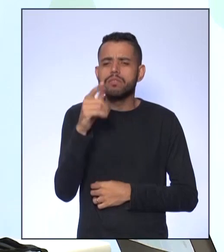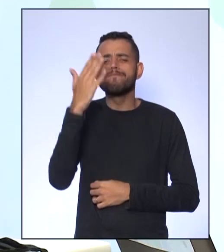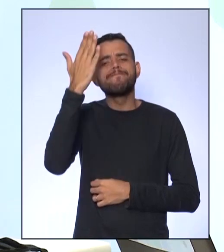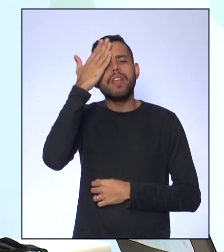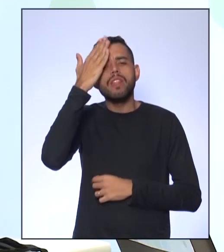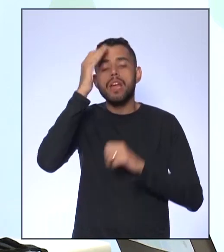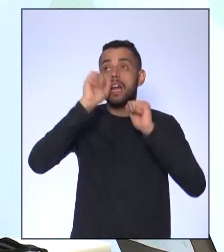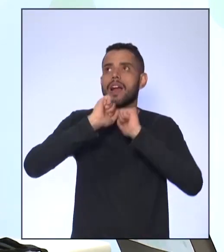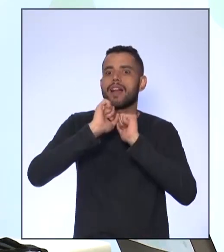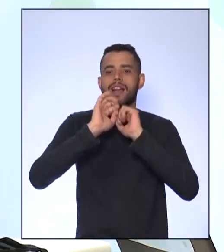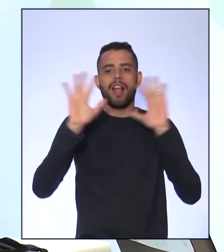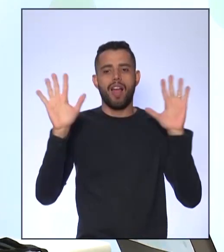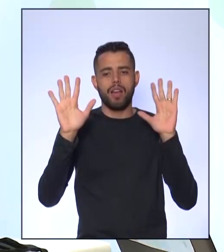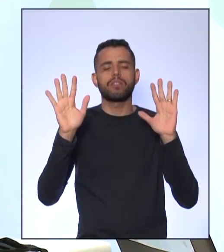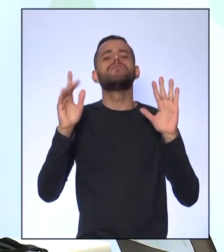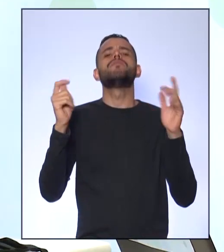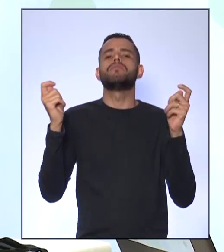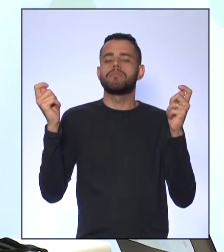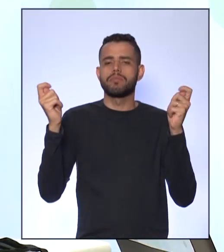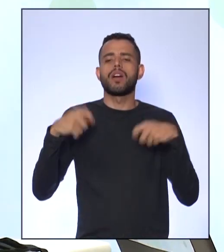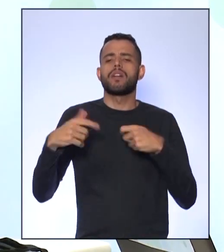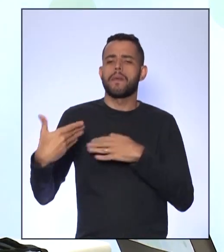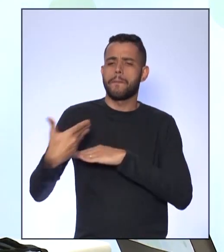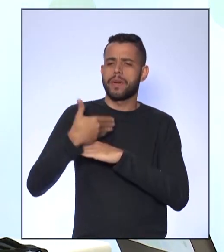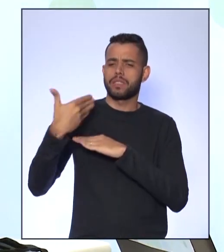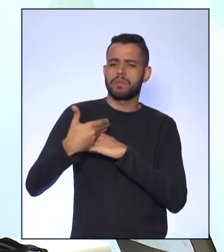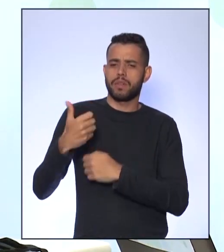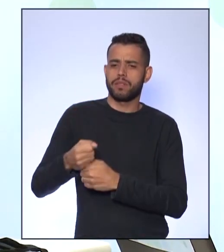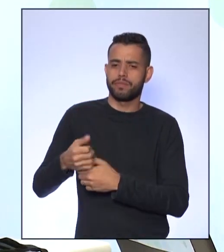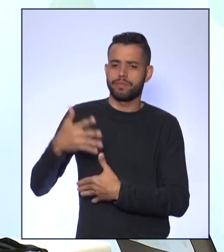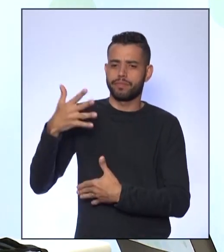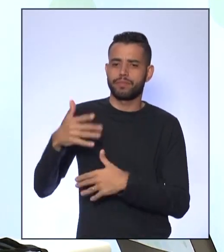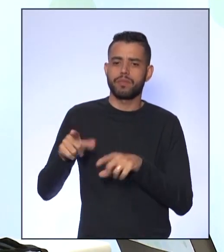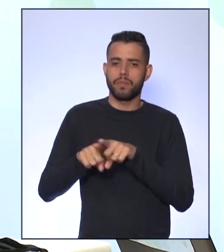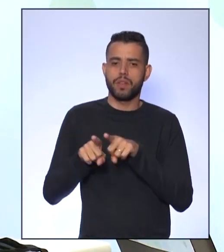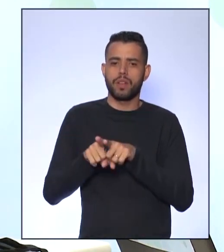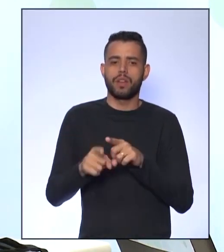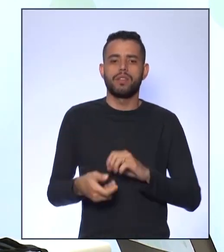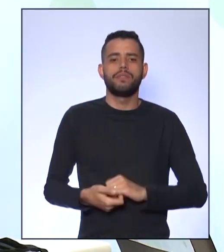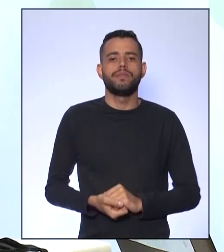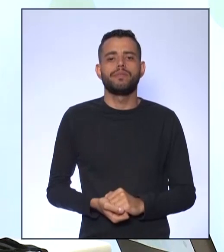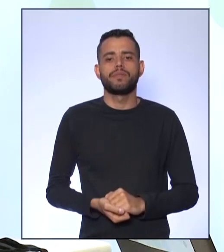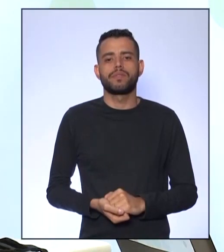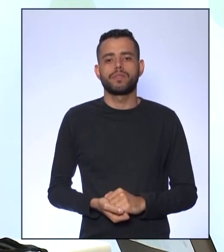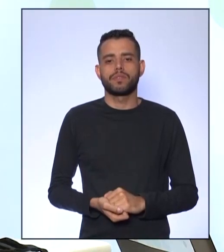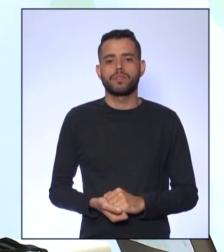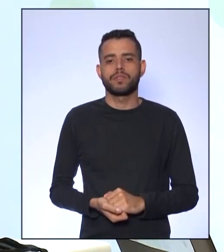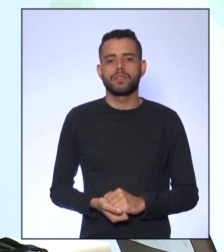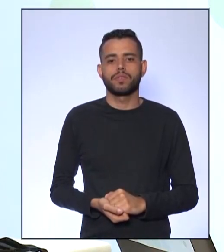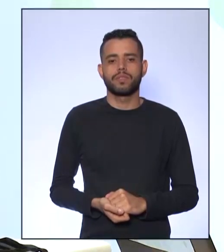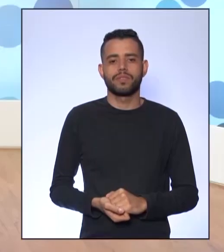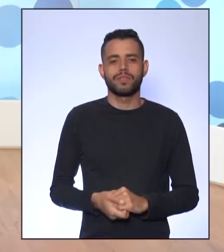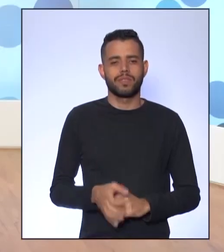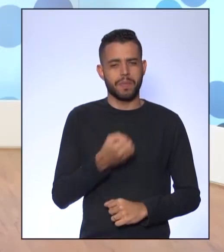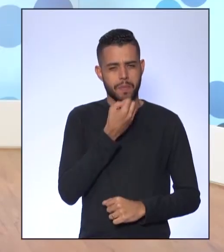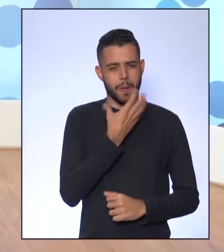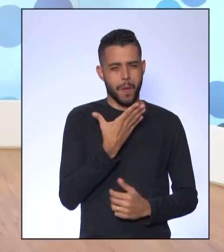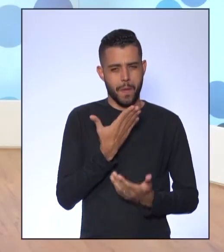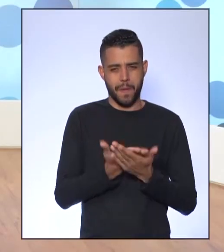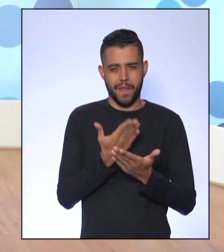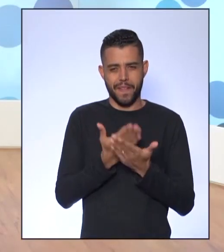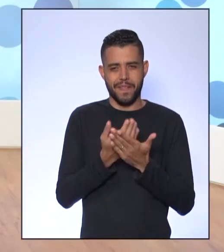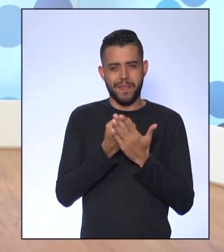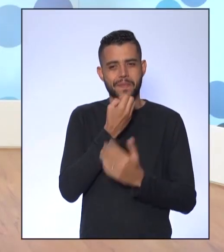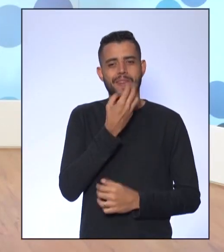e exemplos e vão estar podendo participar mais do chat também. Vamos lá. Estudo bom, hein, professor? Estudo